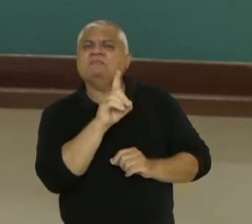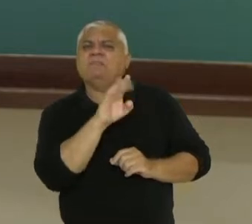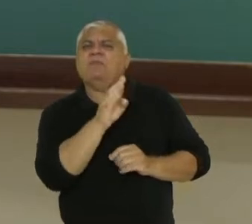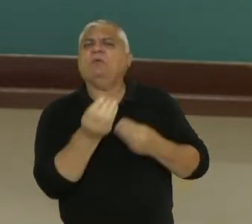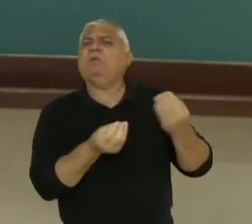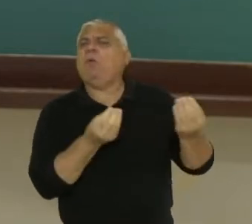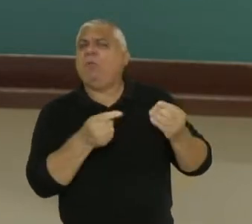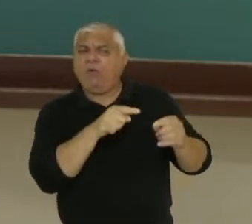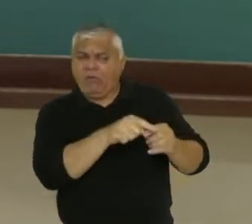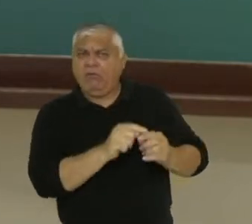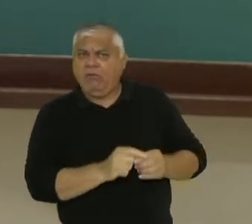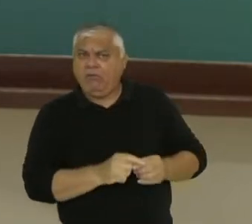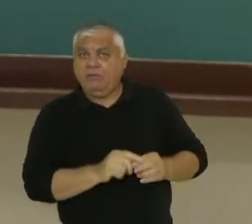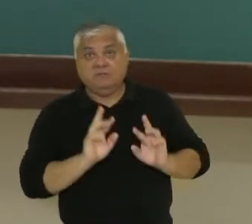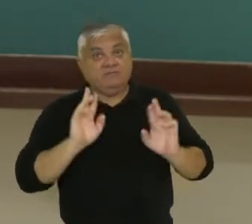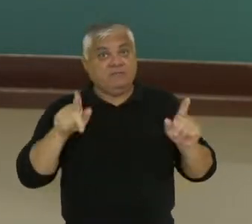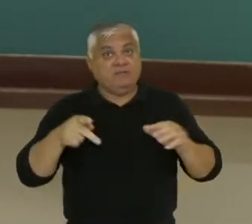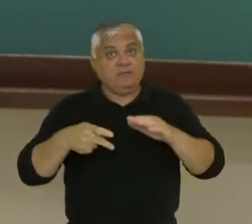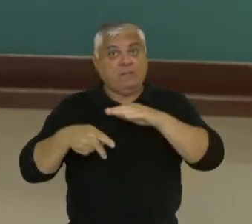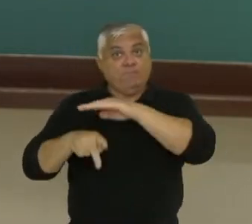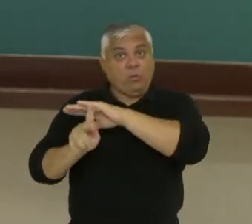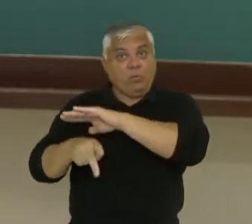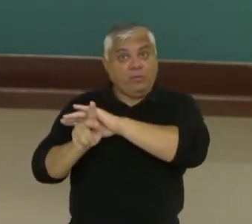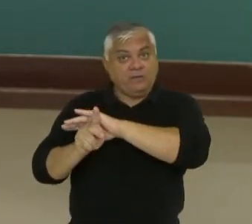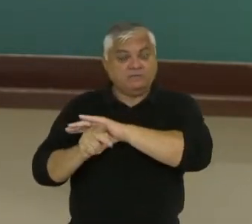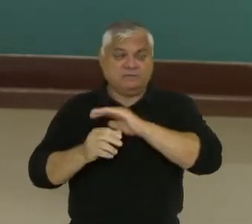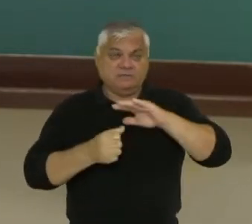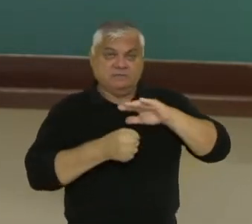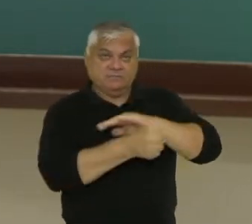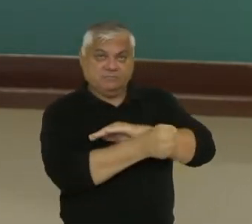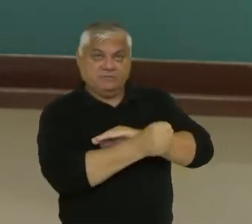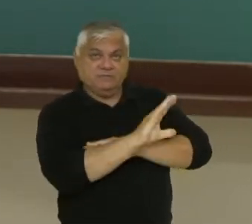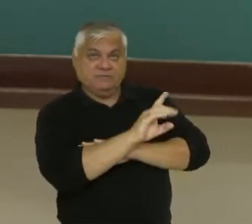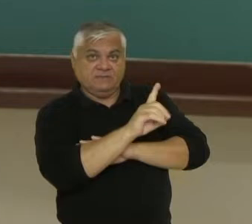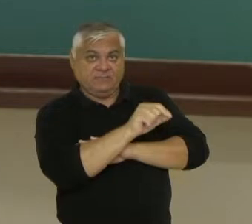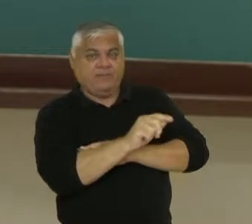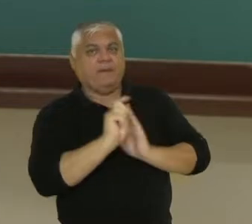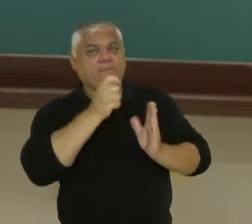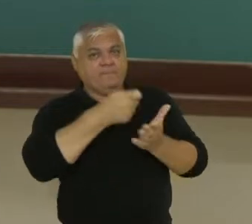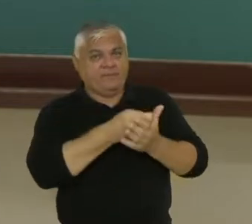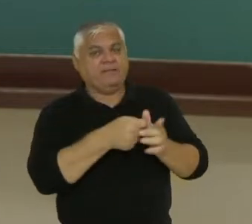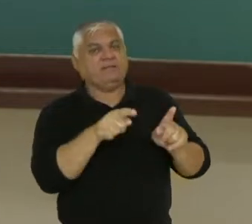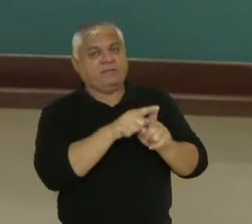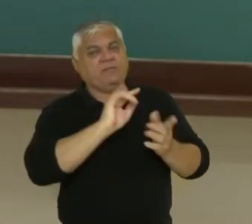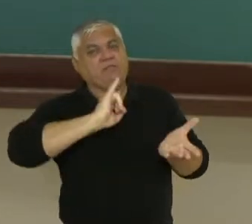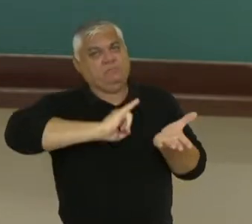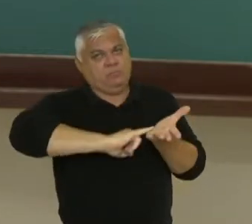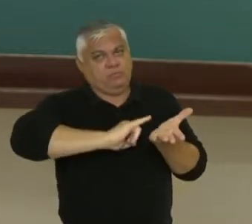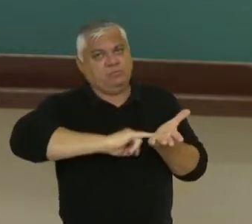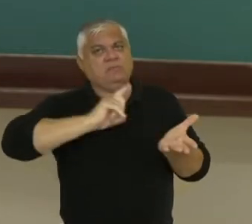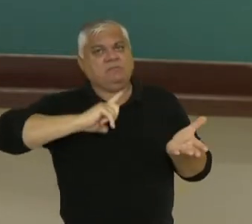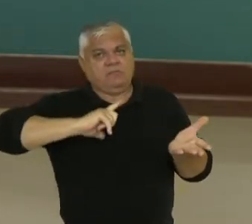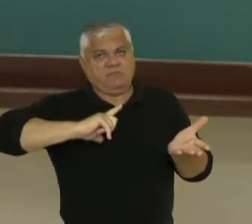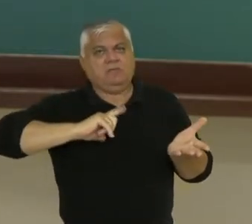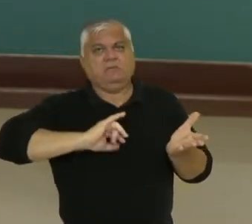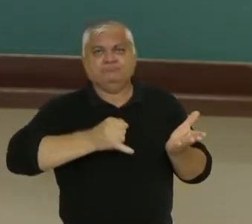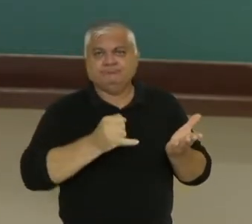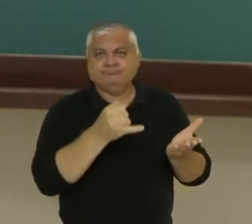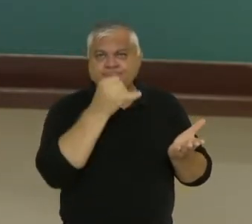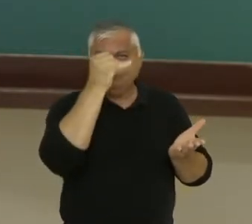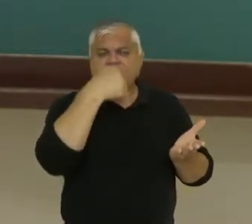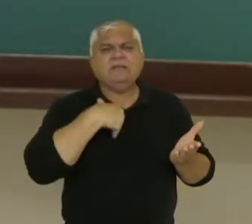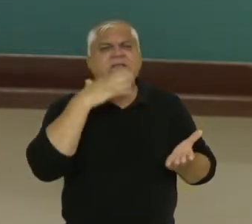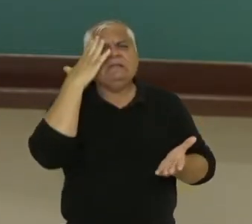do CDB, ao contrário da poupança, nós pagamos também um imposto sobre o rendimento. A gente precisa